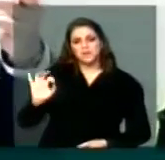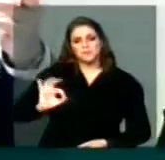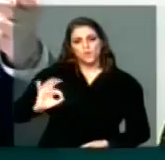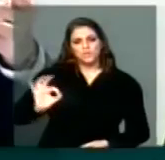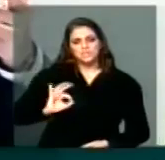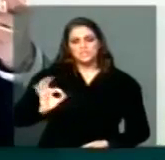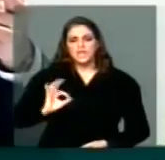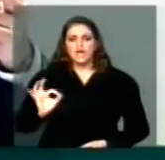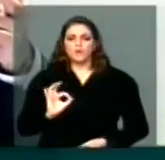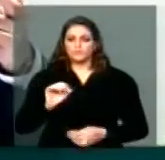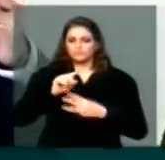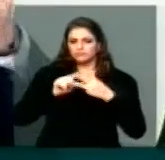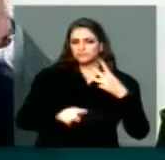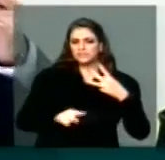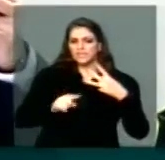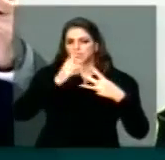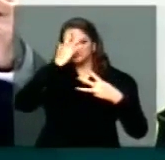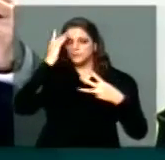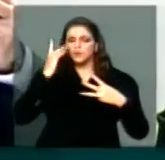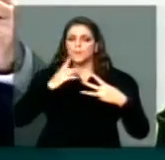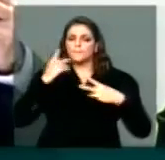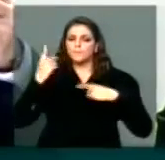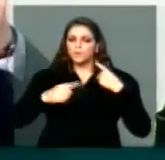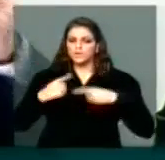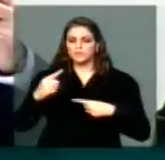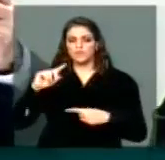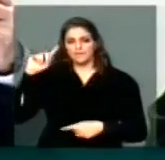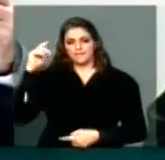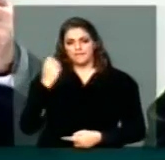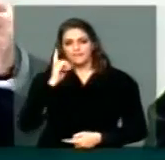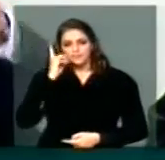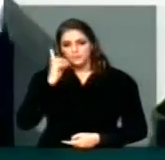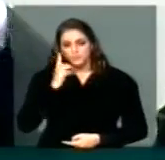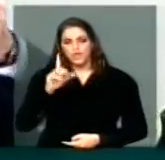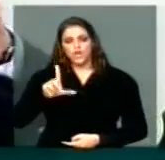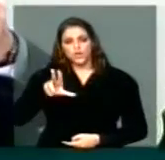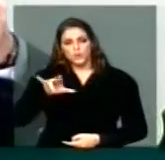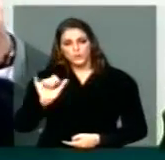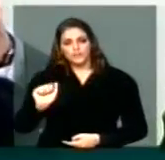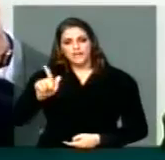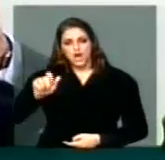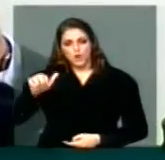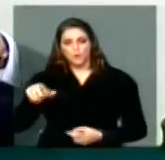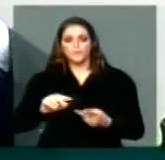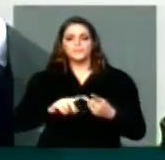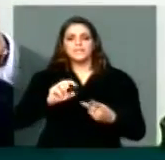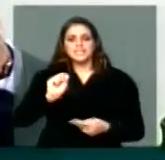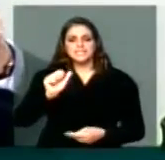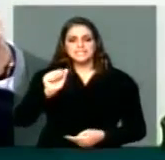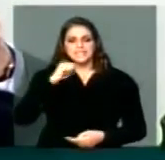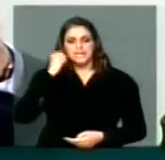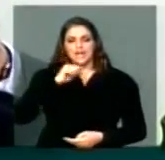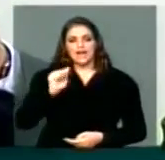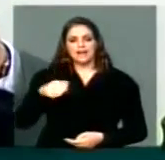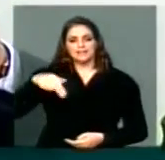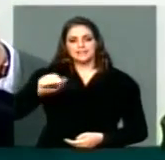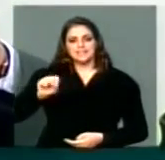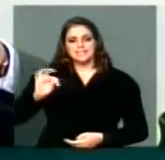em 3 agentes políticos. O ex-deputado, hoje ex-deputado Luiz Argolo, senador Antônio Anastasia e Eduardo